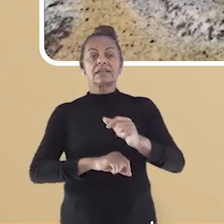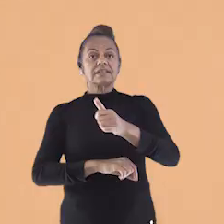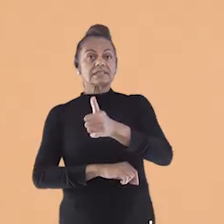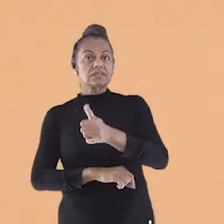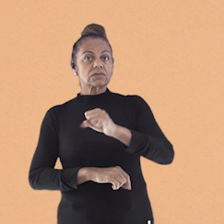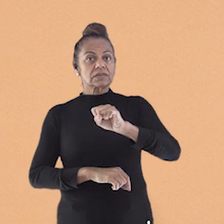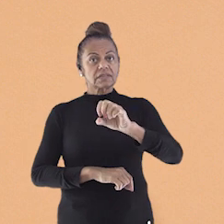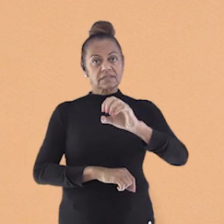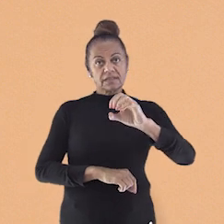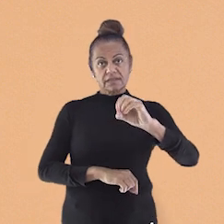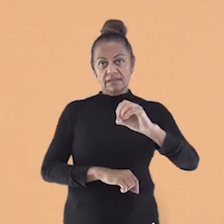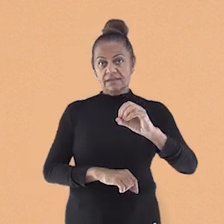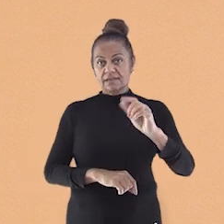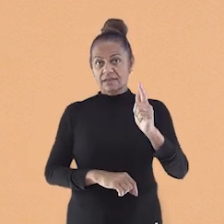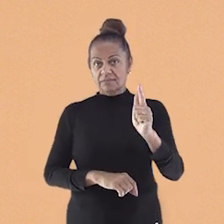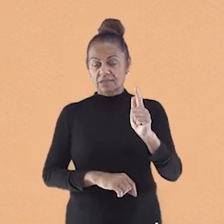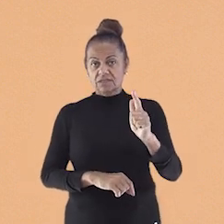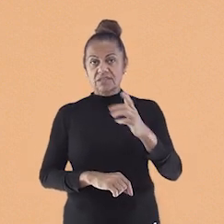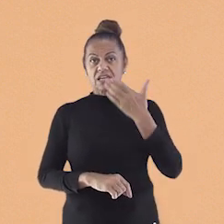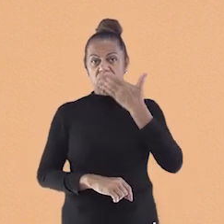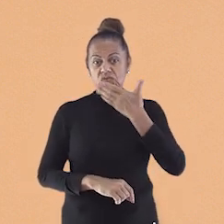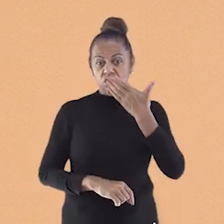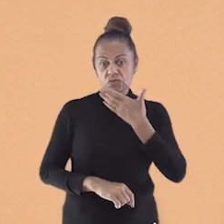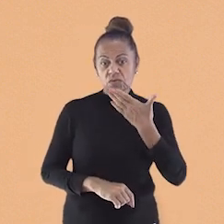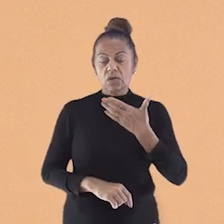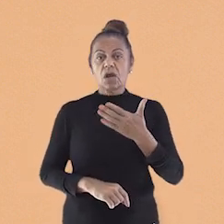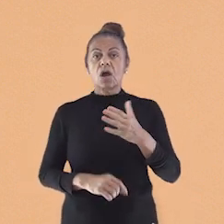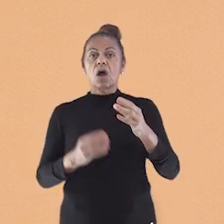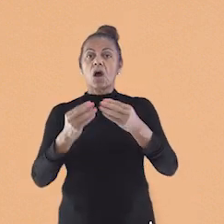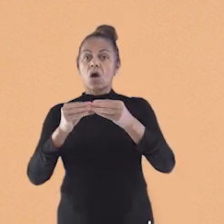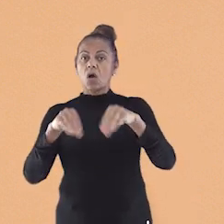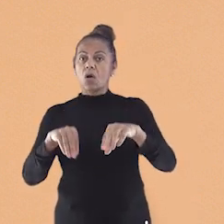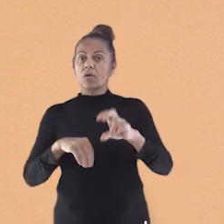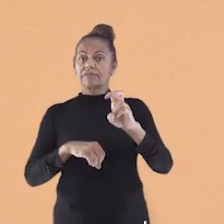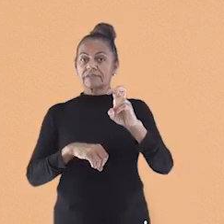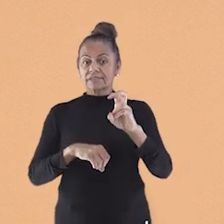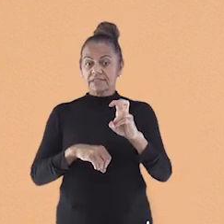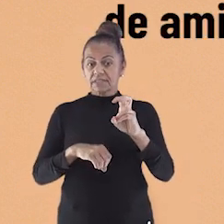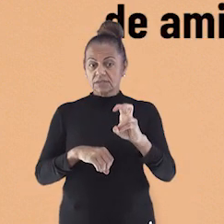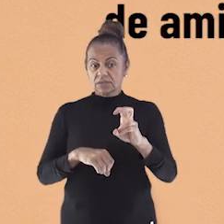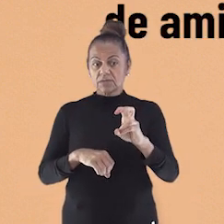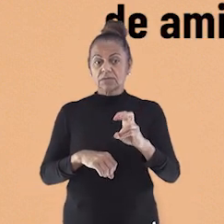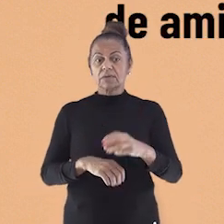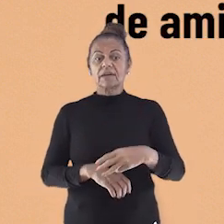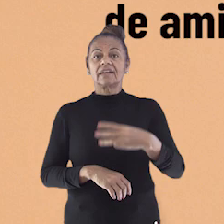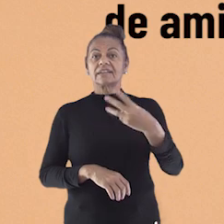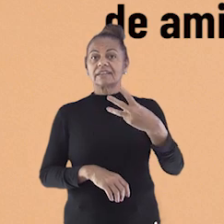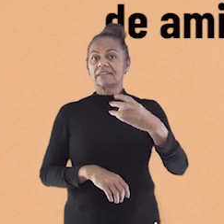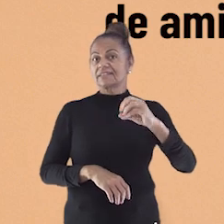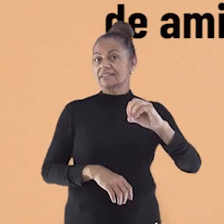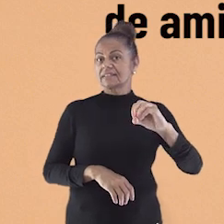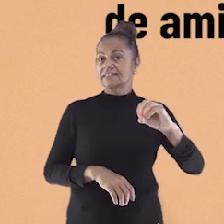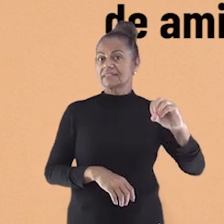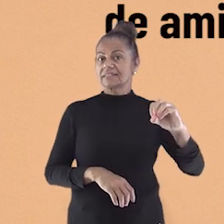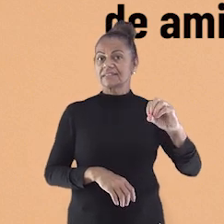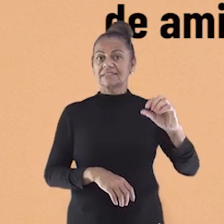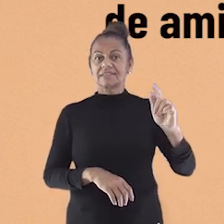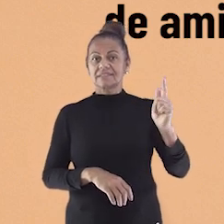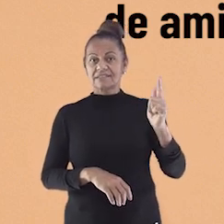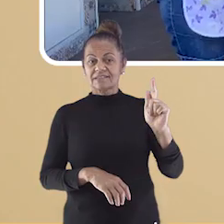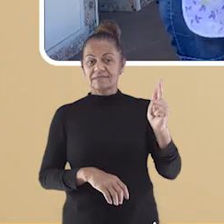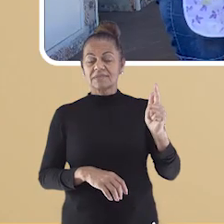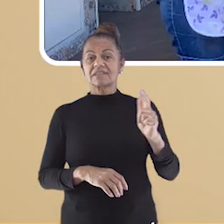ingredientes: 180 gramas de açúcar, 5 ovos inteiros e 300 gramas de amido de